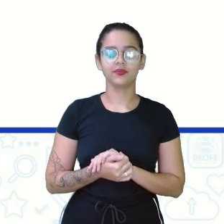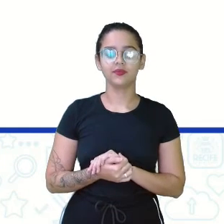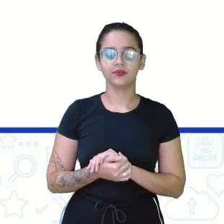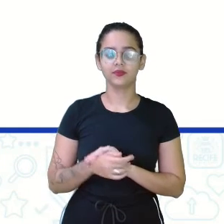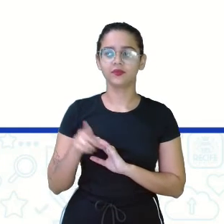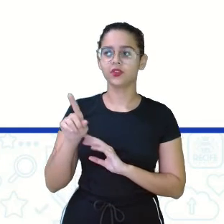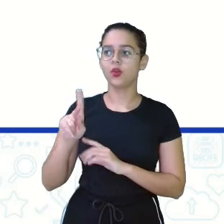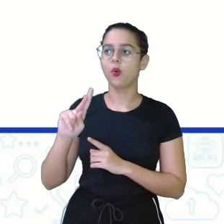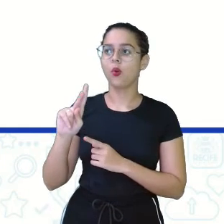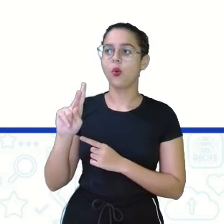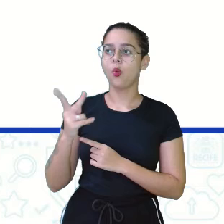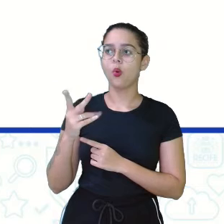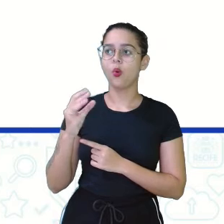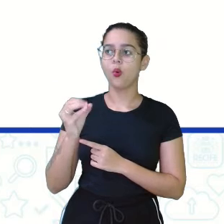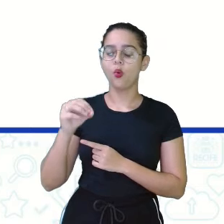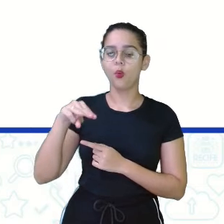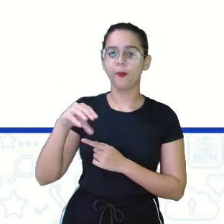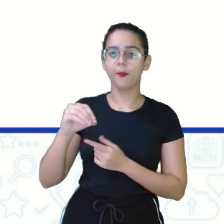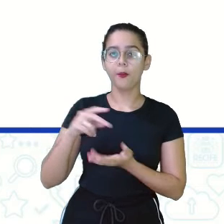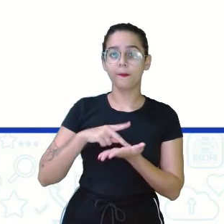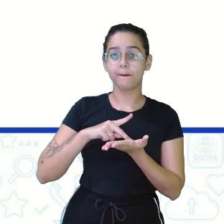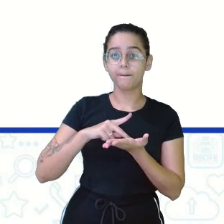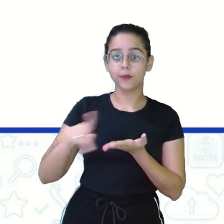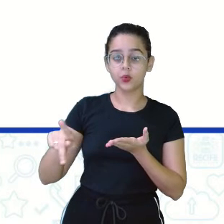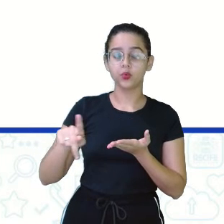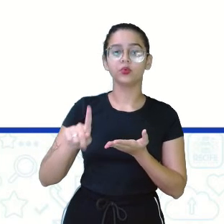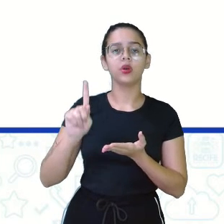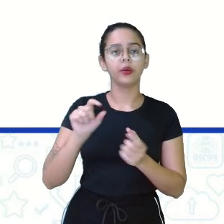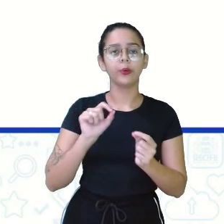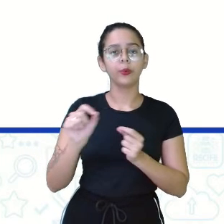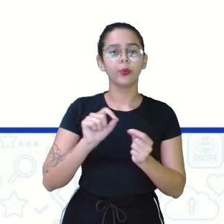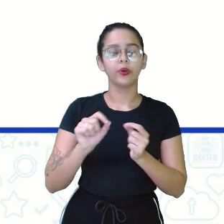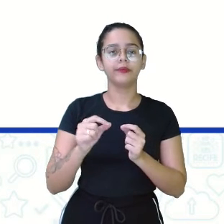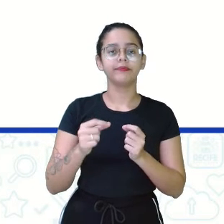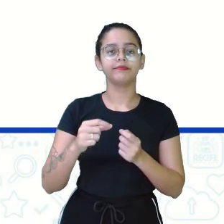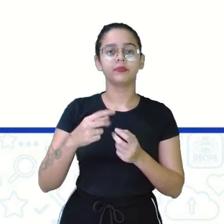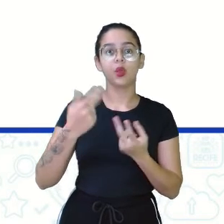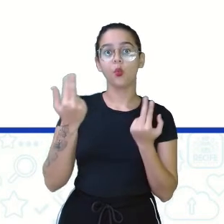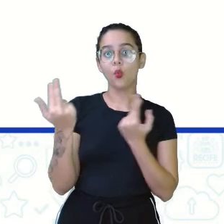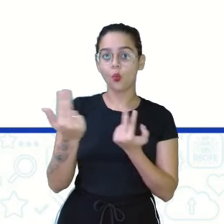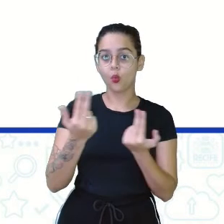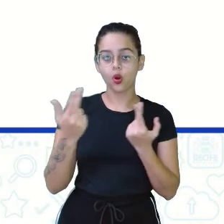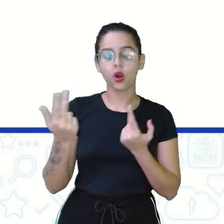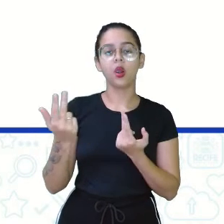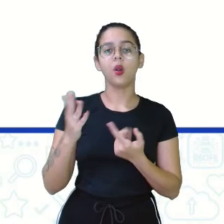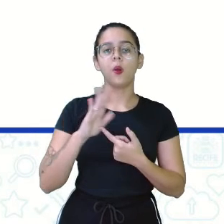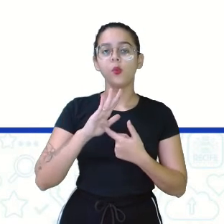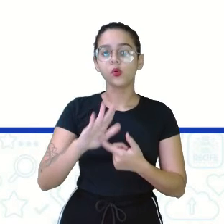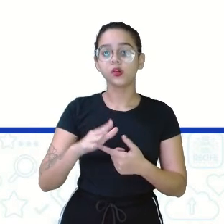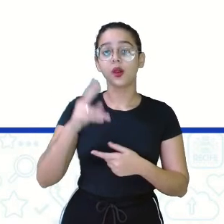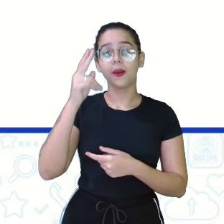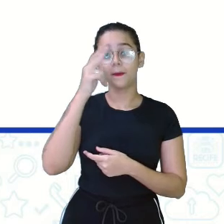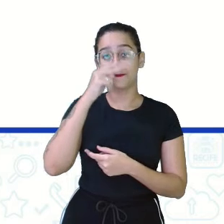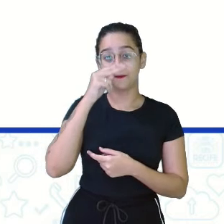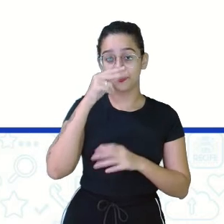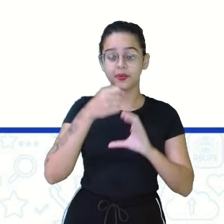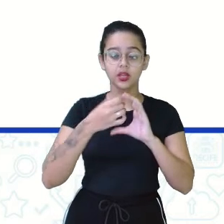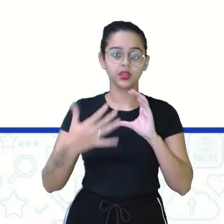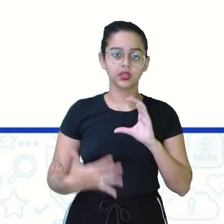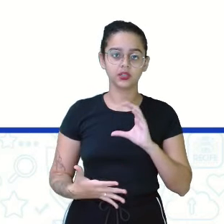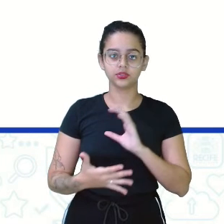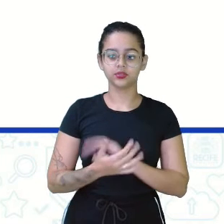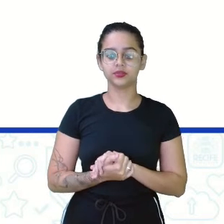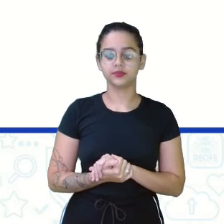Nesse homozigoto puro, a gente tá vendo aí, ó, organismos que têm um par de alelos iguais, determinando a mesma variação da